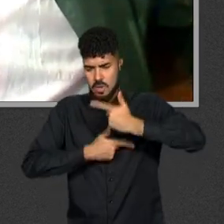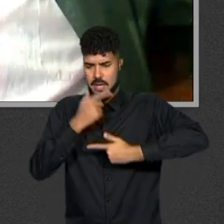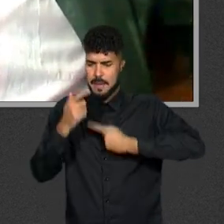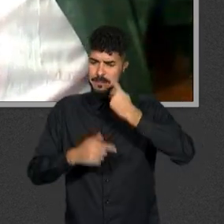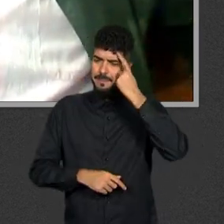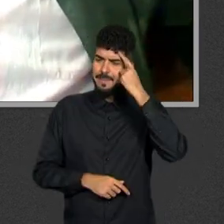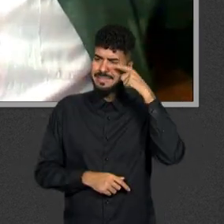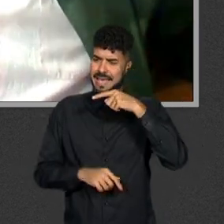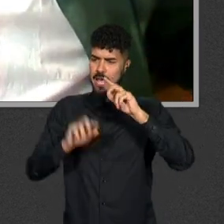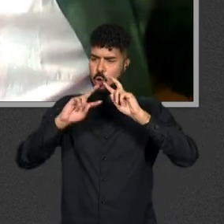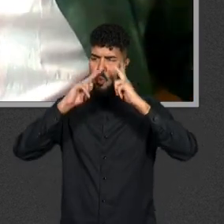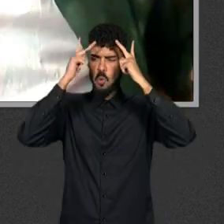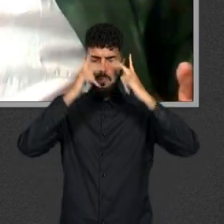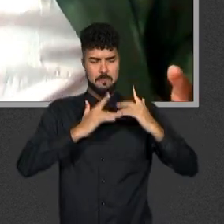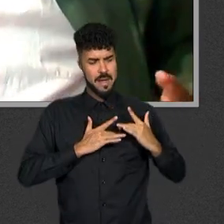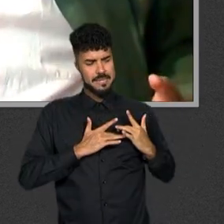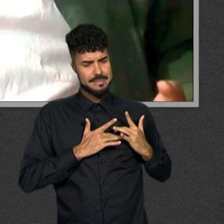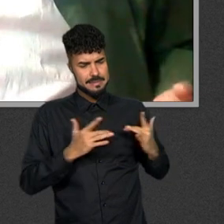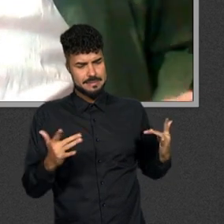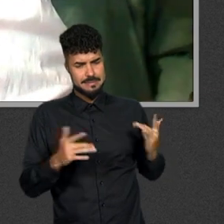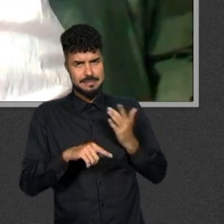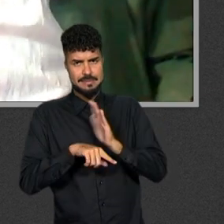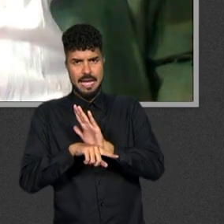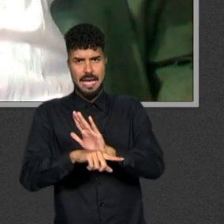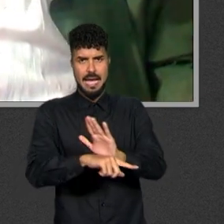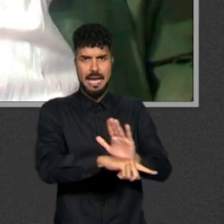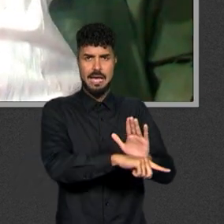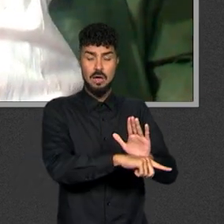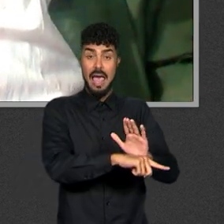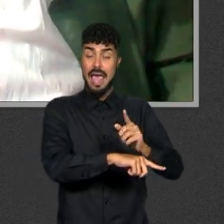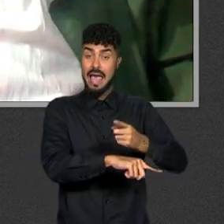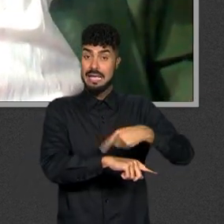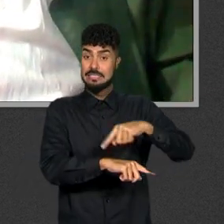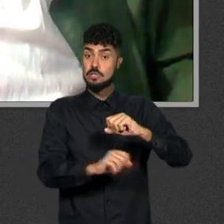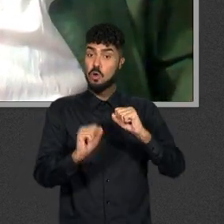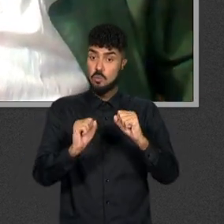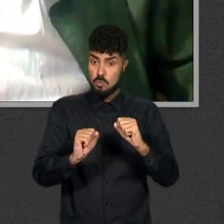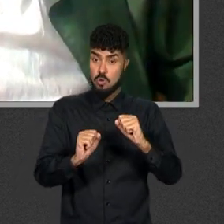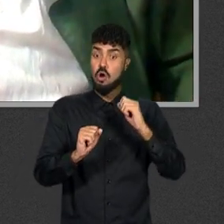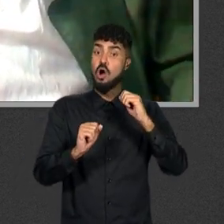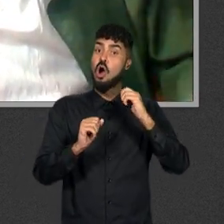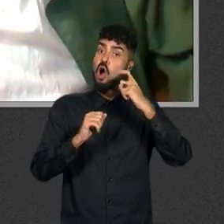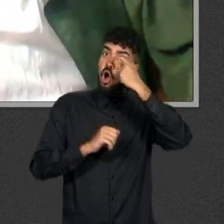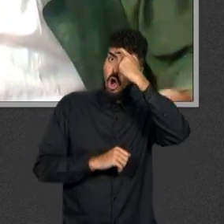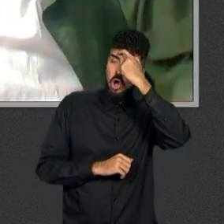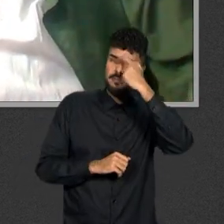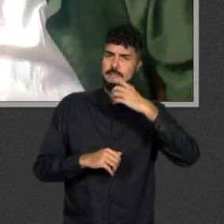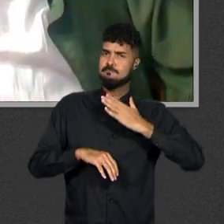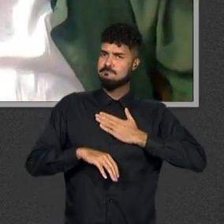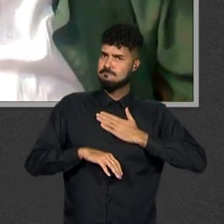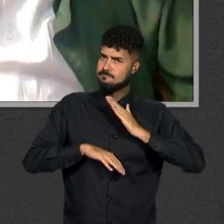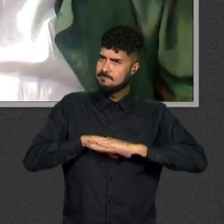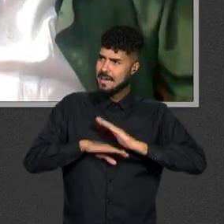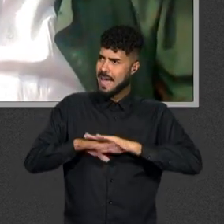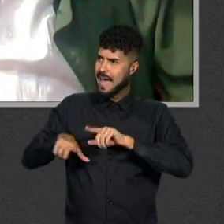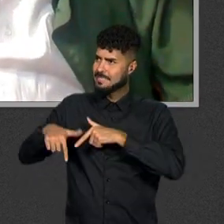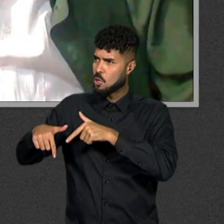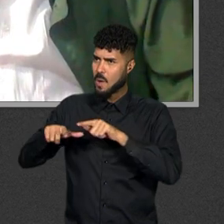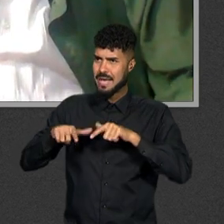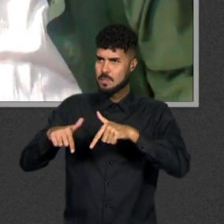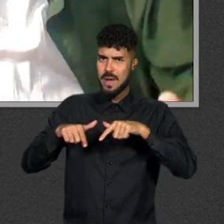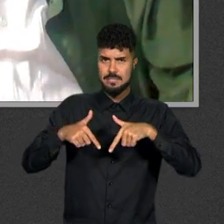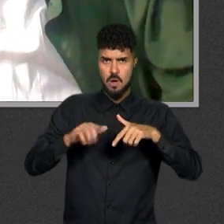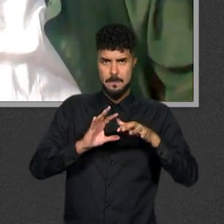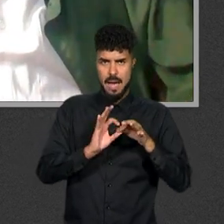pensamento humanitário e a gente possa, com essa consciência tomada e as ações conjugadas,